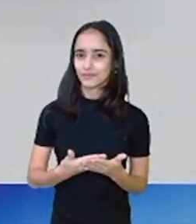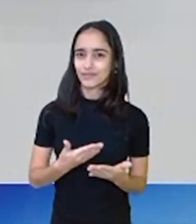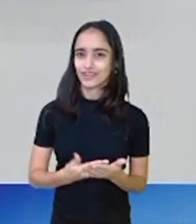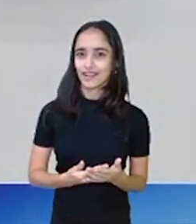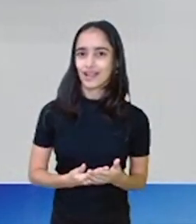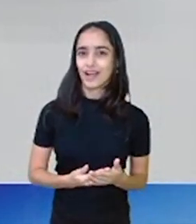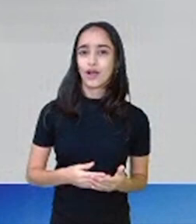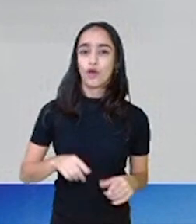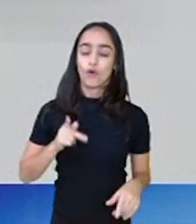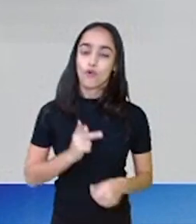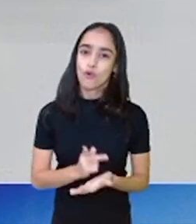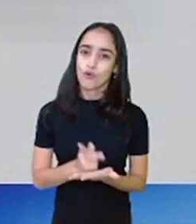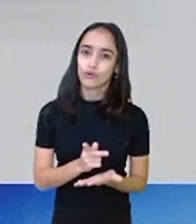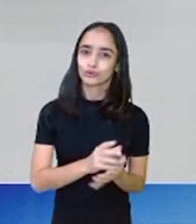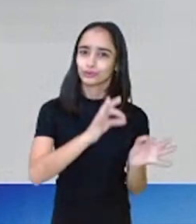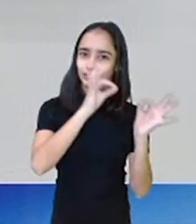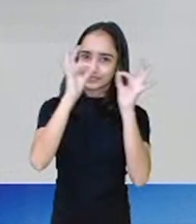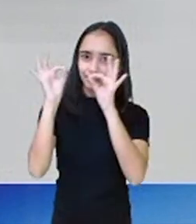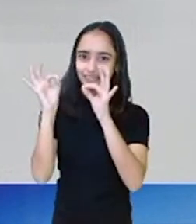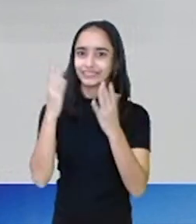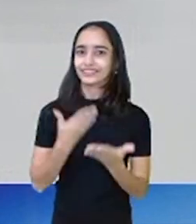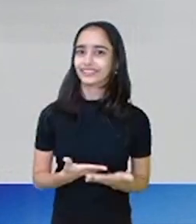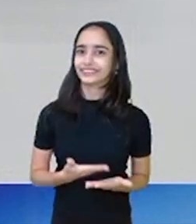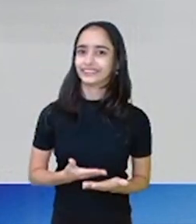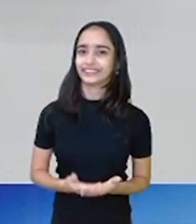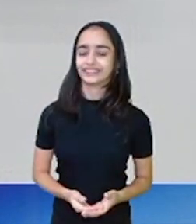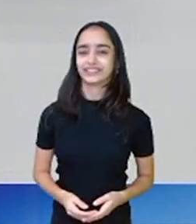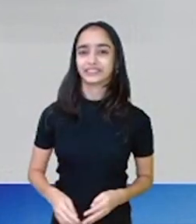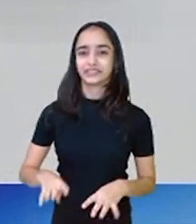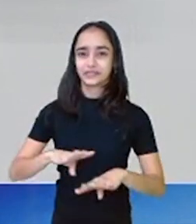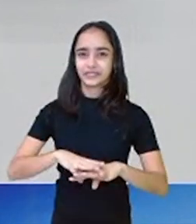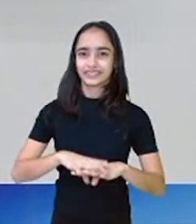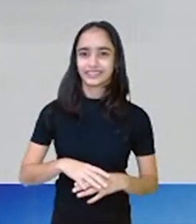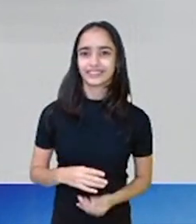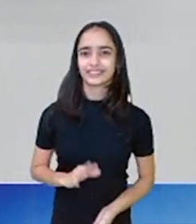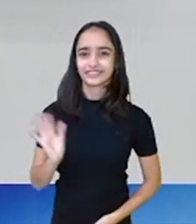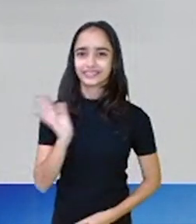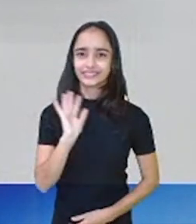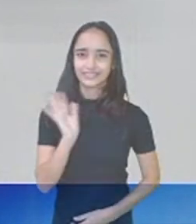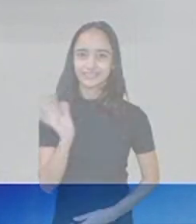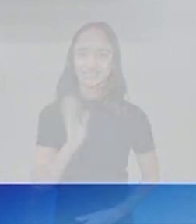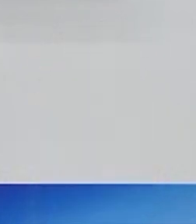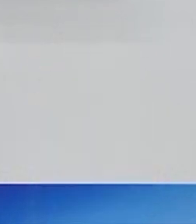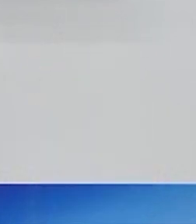aí conectado, pois vem aí a professora Matemácia, tá bom? Tchau.